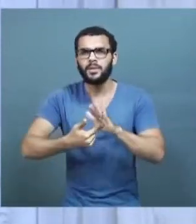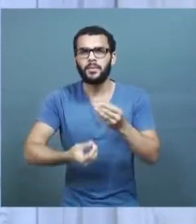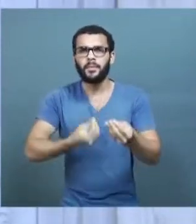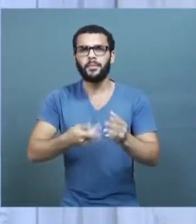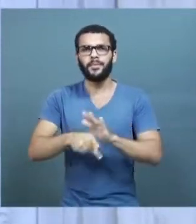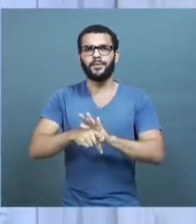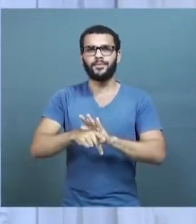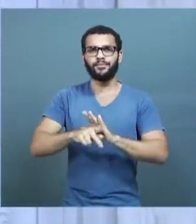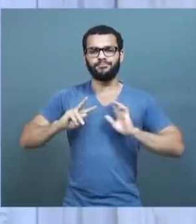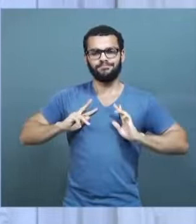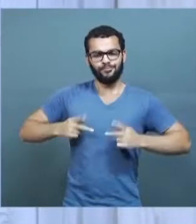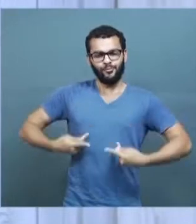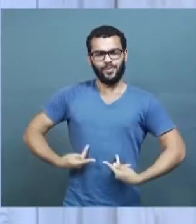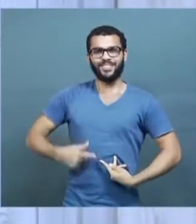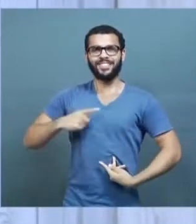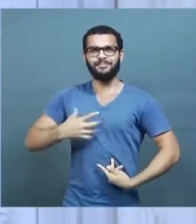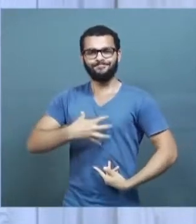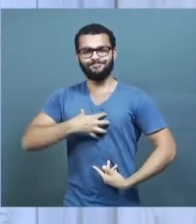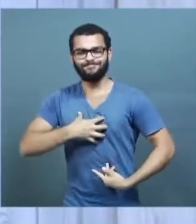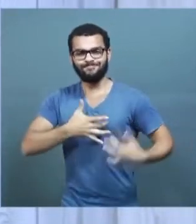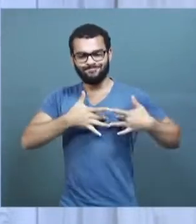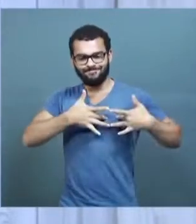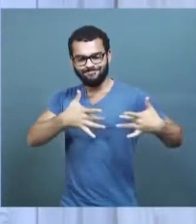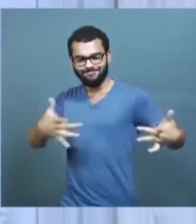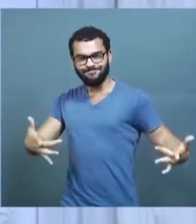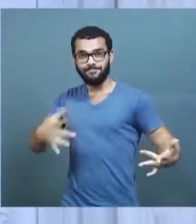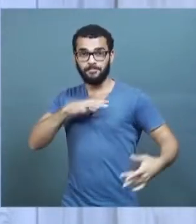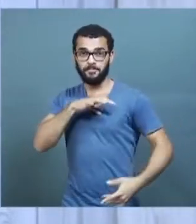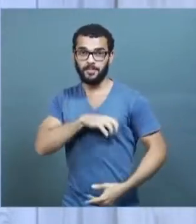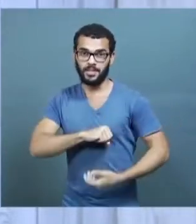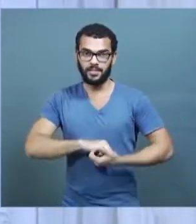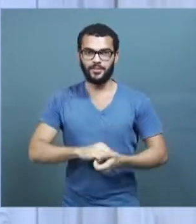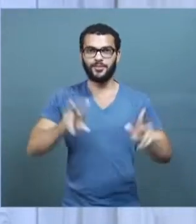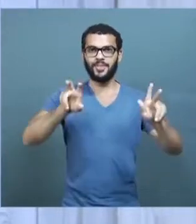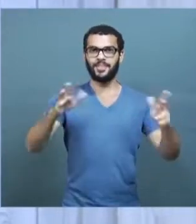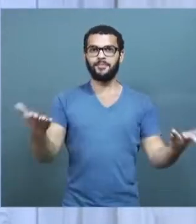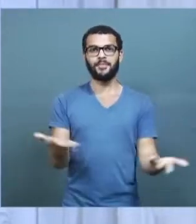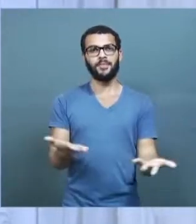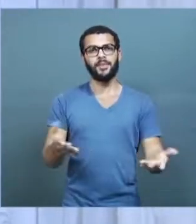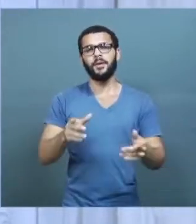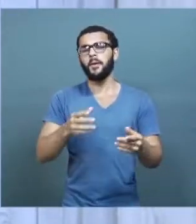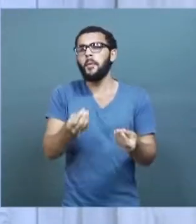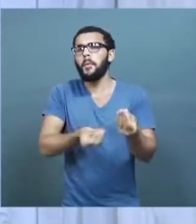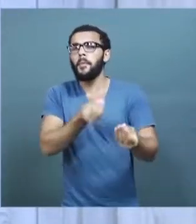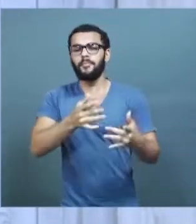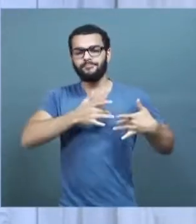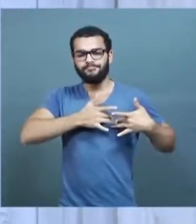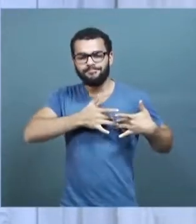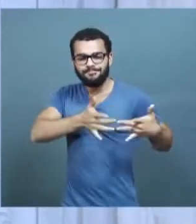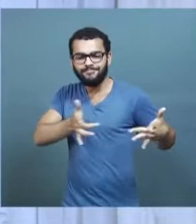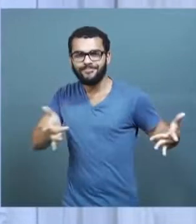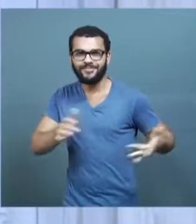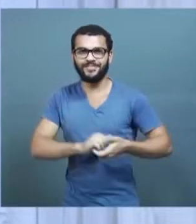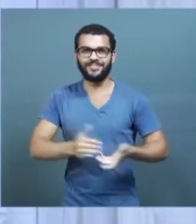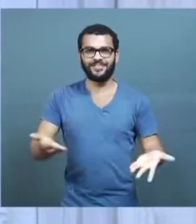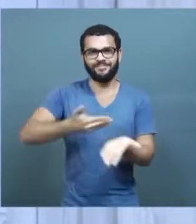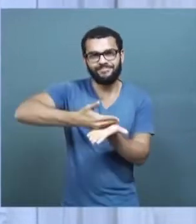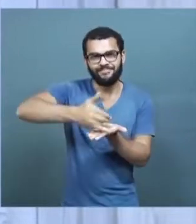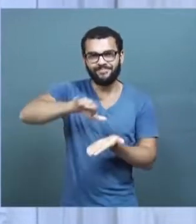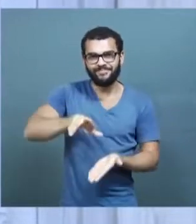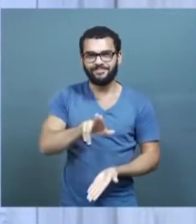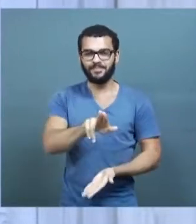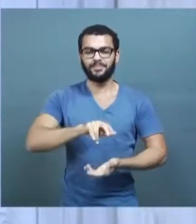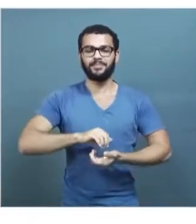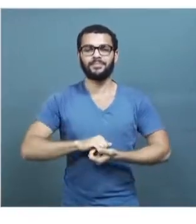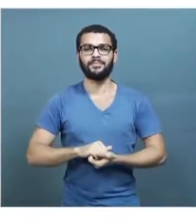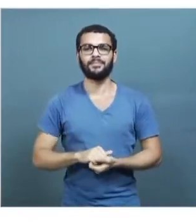natureza humana, o amor e a compaixão. O tema em destaque de hoje é a solidariedade. O Jornal da UFO está no ar.